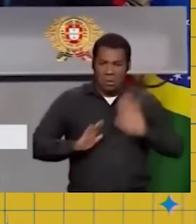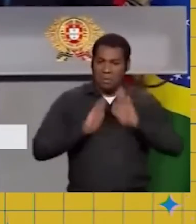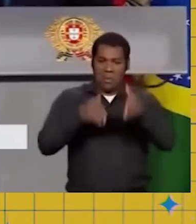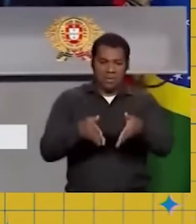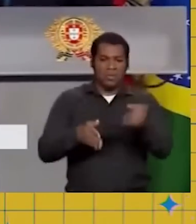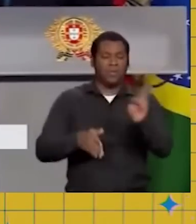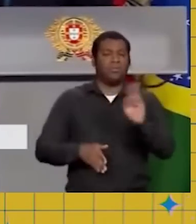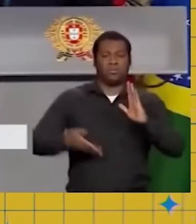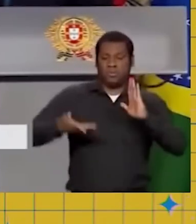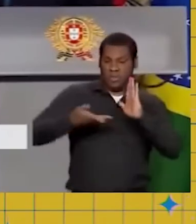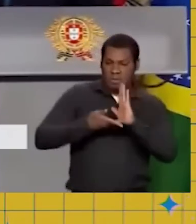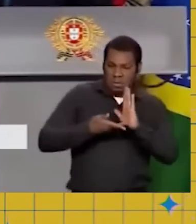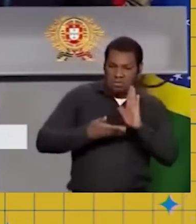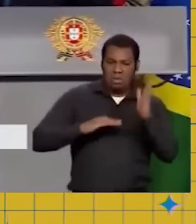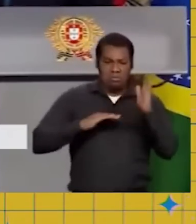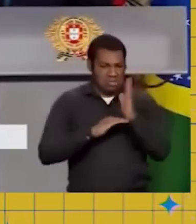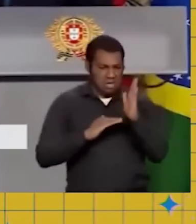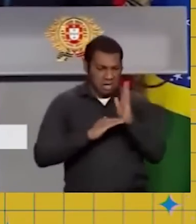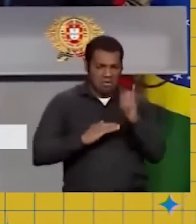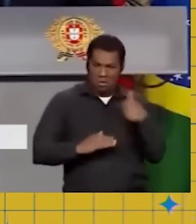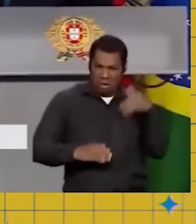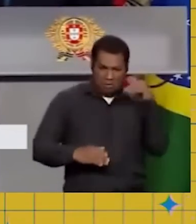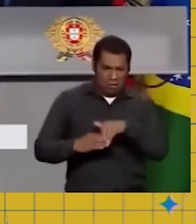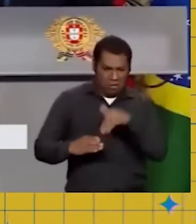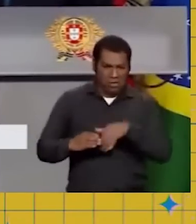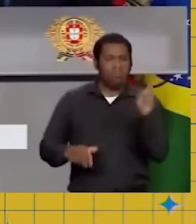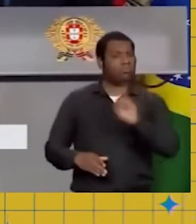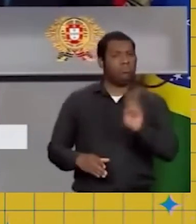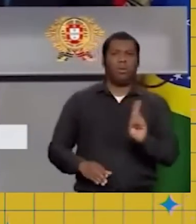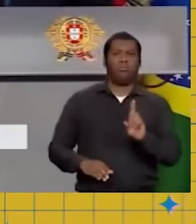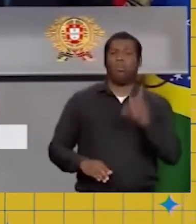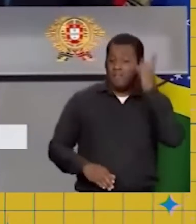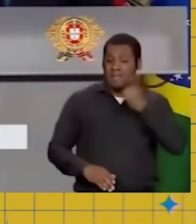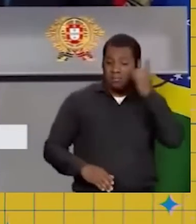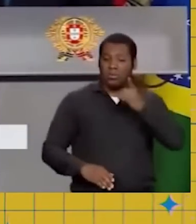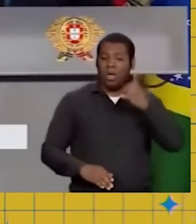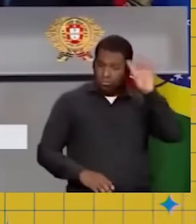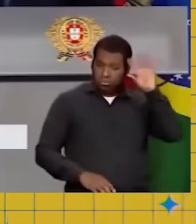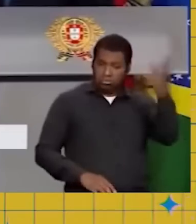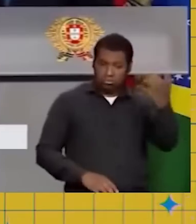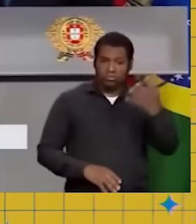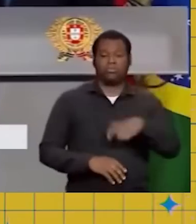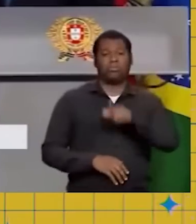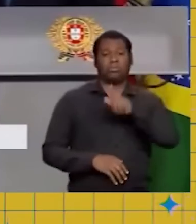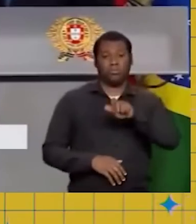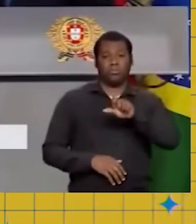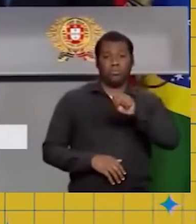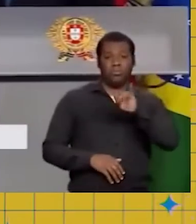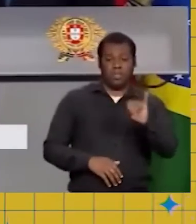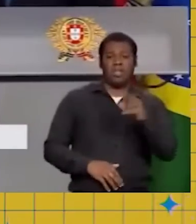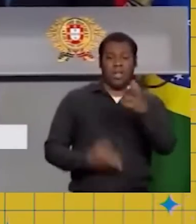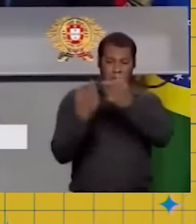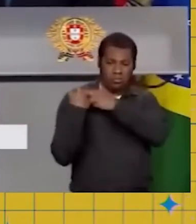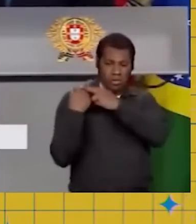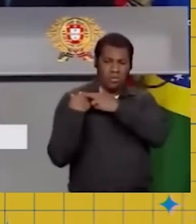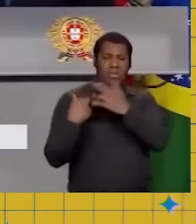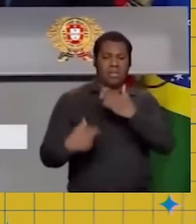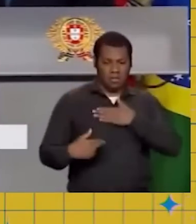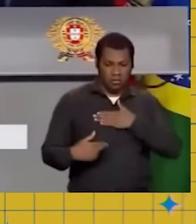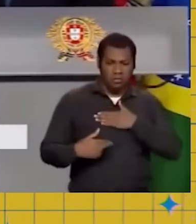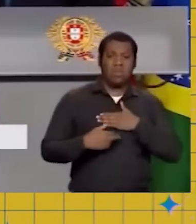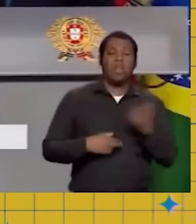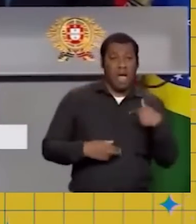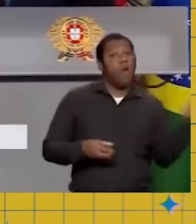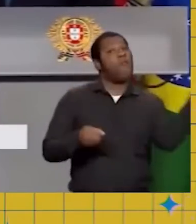voto no Senado, não voto na Câmara, os deputados decidem. E o GSI, que é da minha responsabilidade, quando eu voltar,